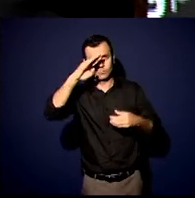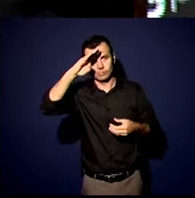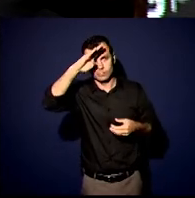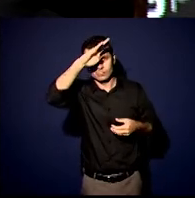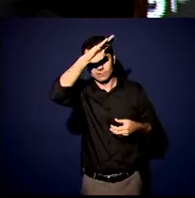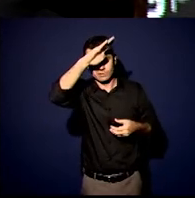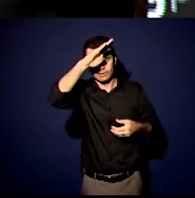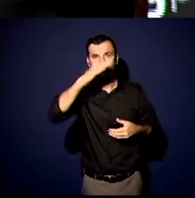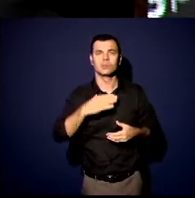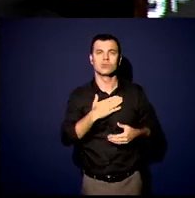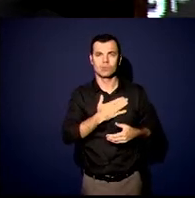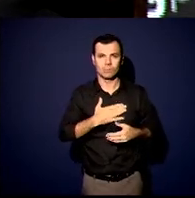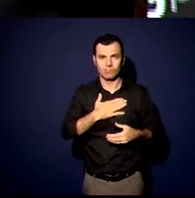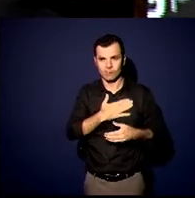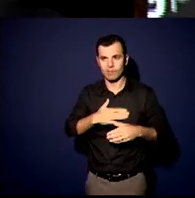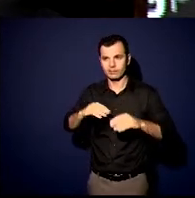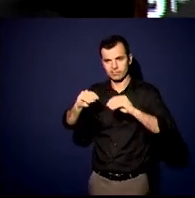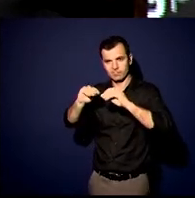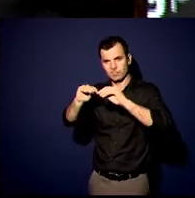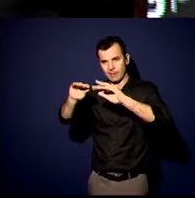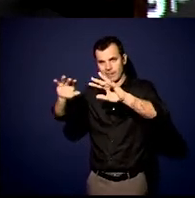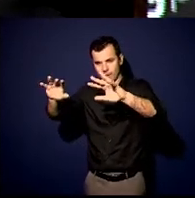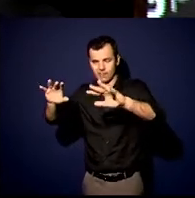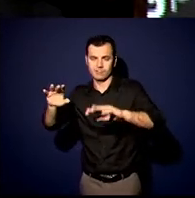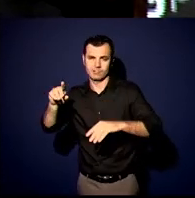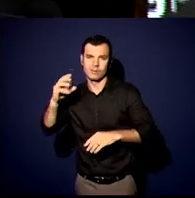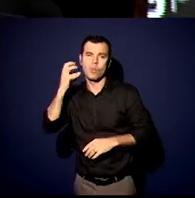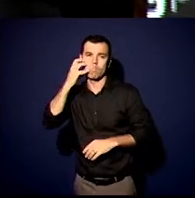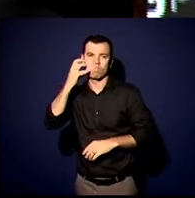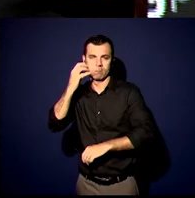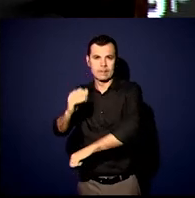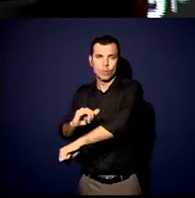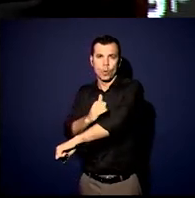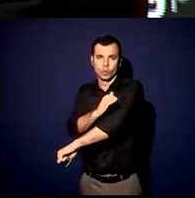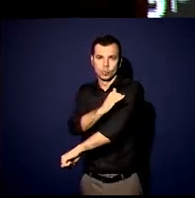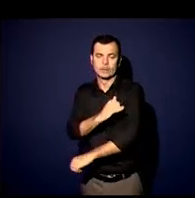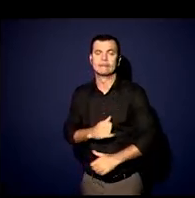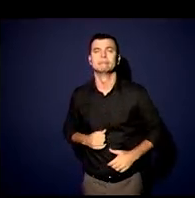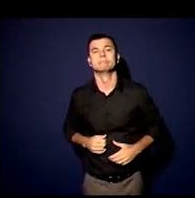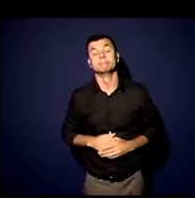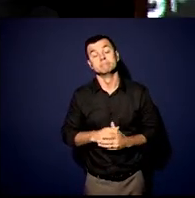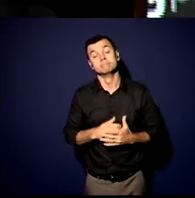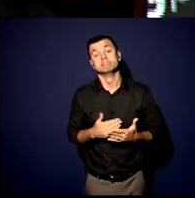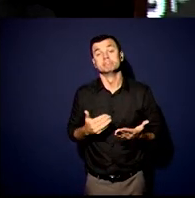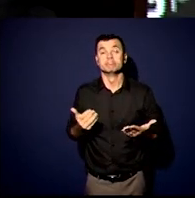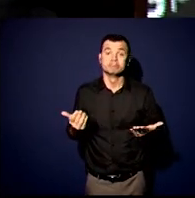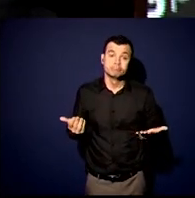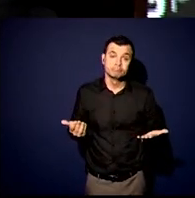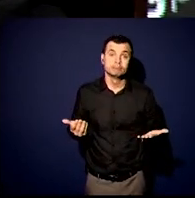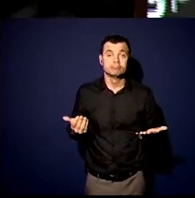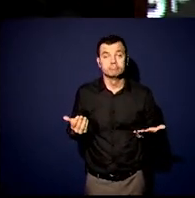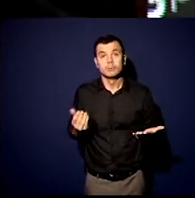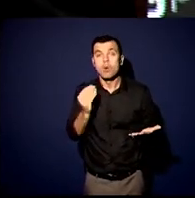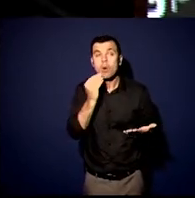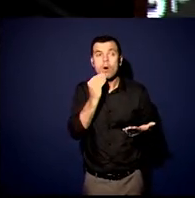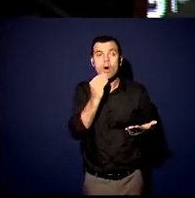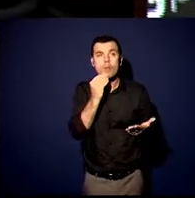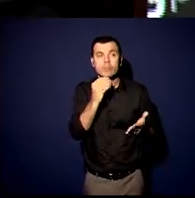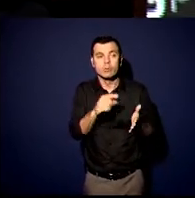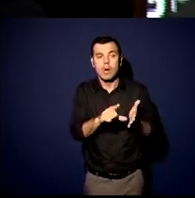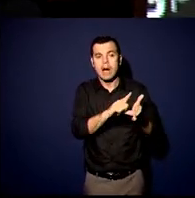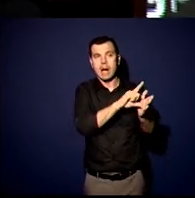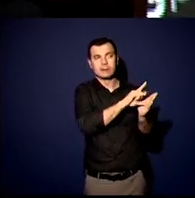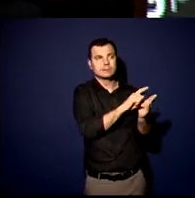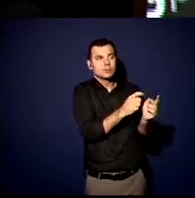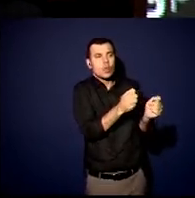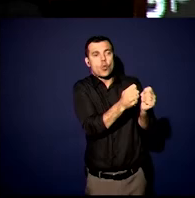proliferar essa fake News imaginemos é é claro que não é possível nenhum controle a priori